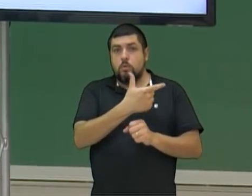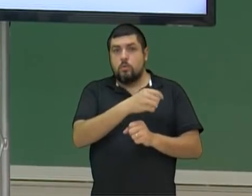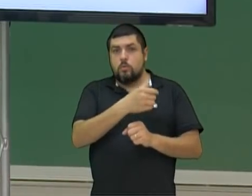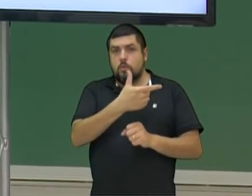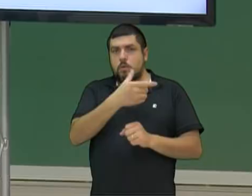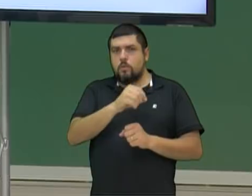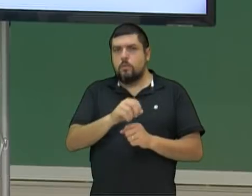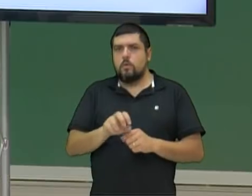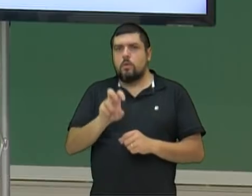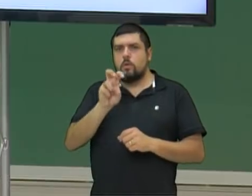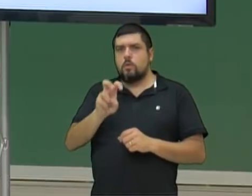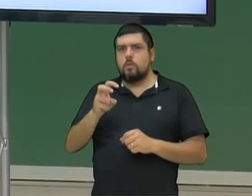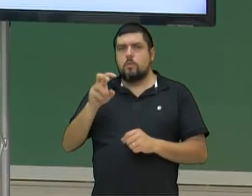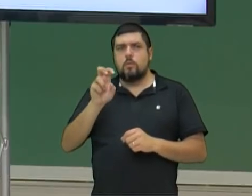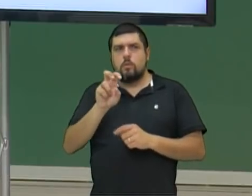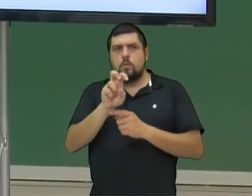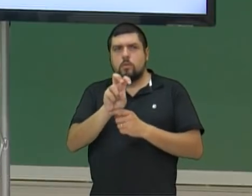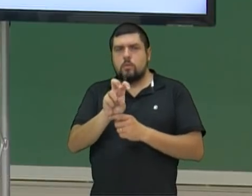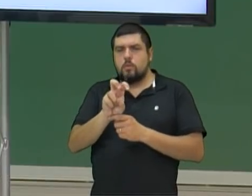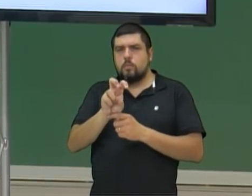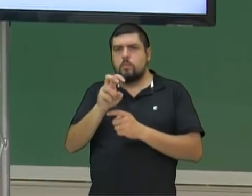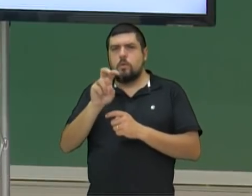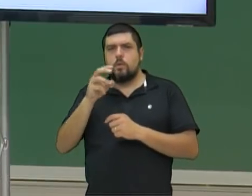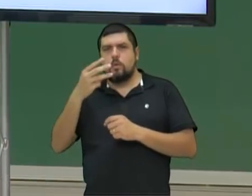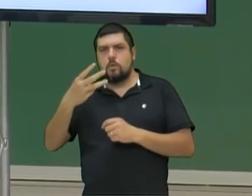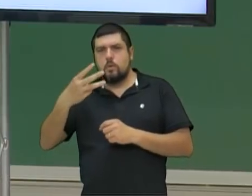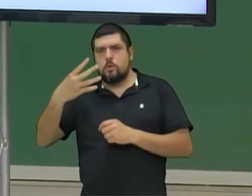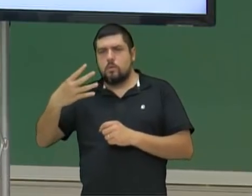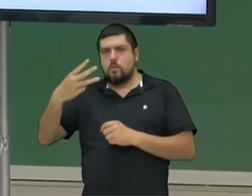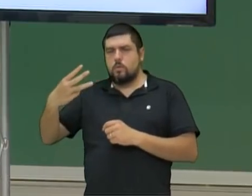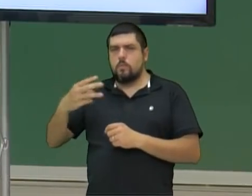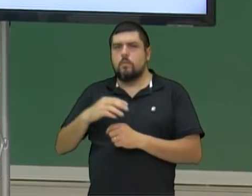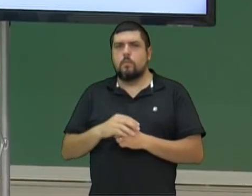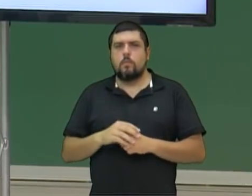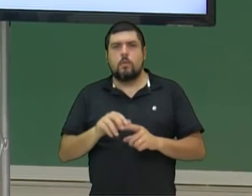5.343 casos. Em fevereiro, o número de casos subiu para